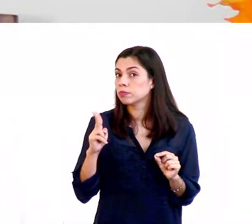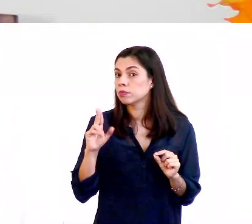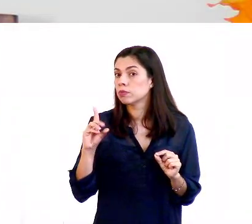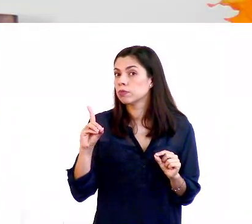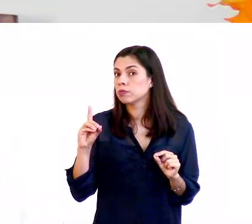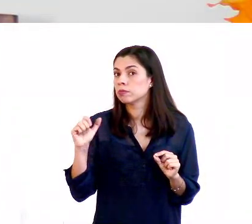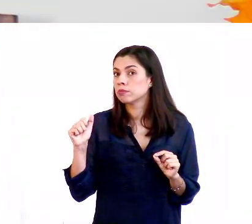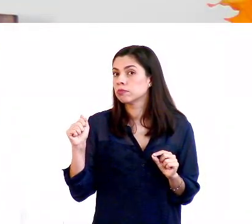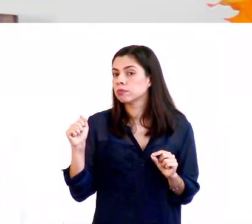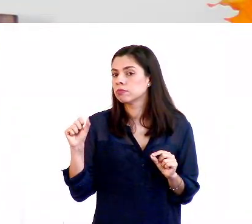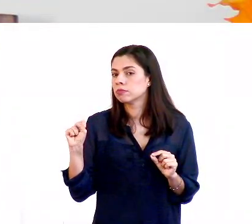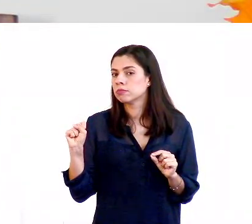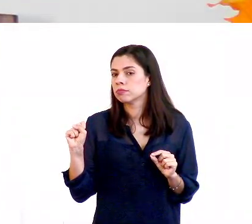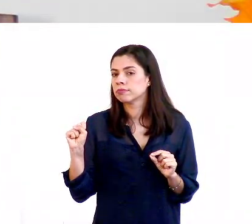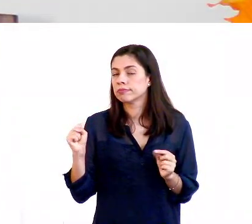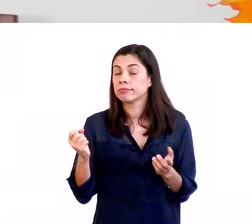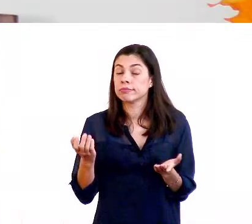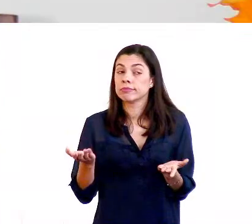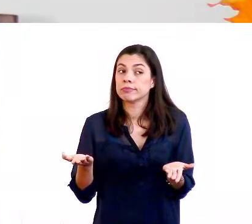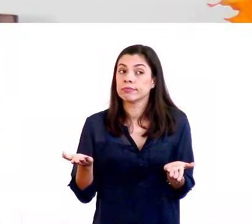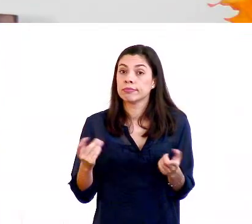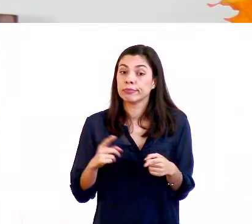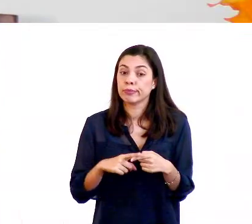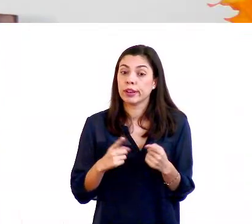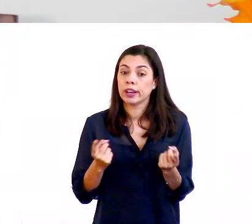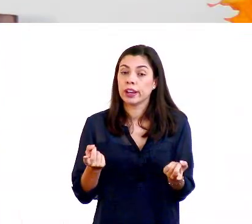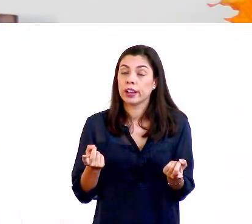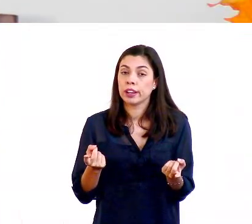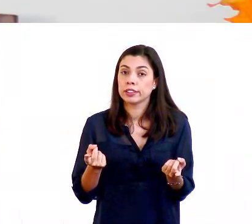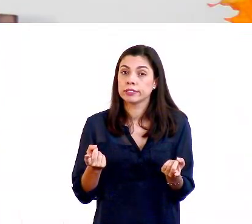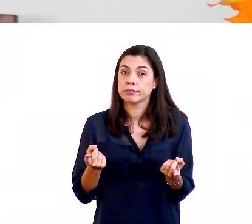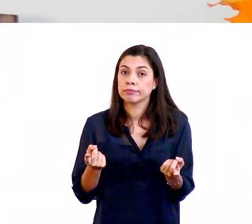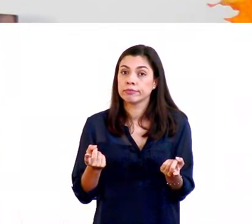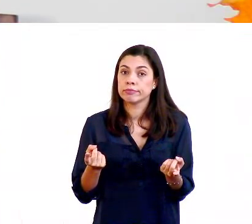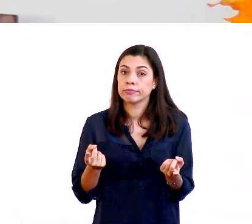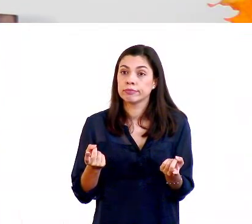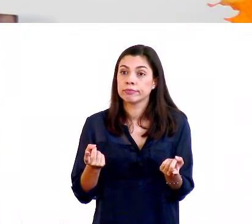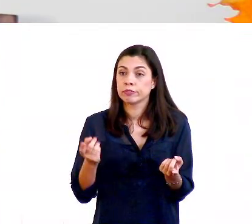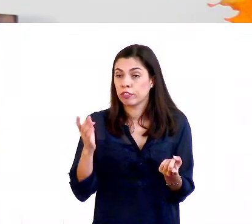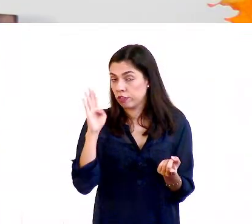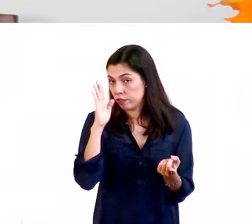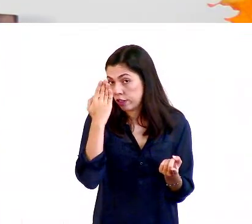final, o traiu, o vendeu por 30 moedas de prata.